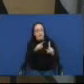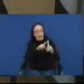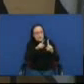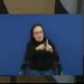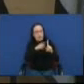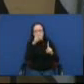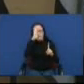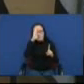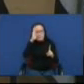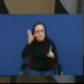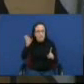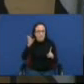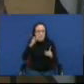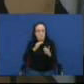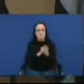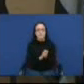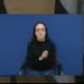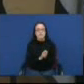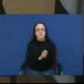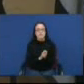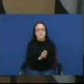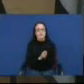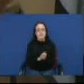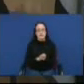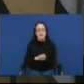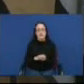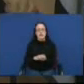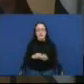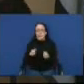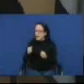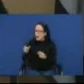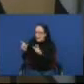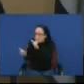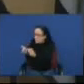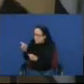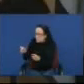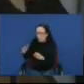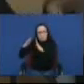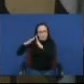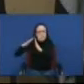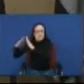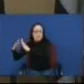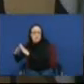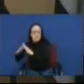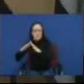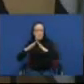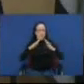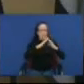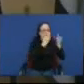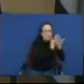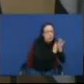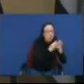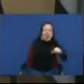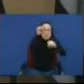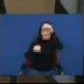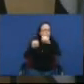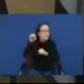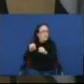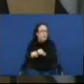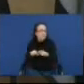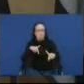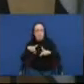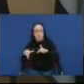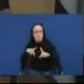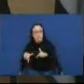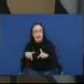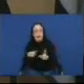Então, a gente tentar fazer um pouquinho a prevenção com quem está ali do nosso lado, na nossa comunidade, na nossa escola, na nossa empresa, né? Aonde a